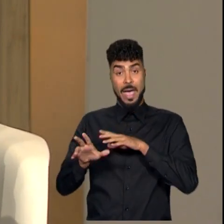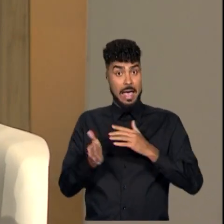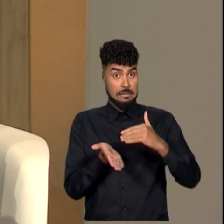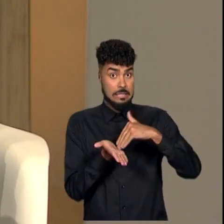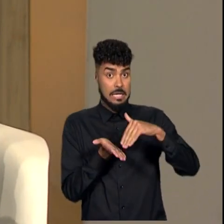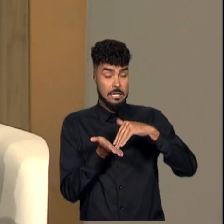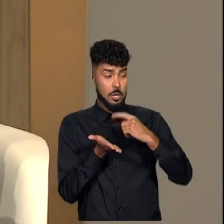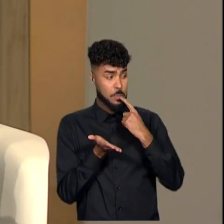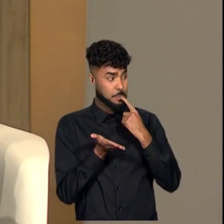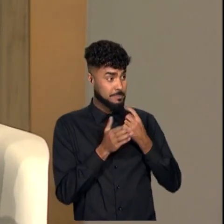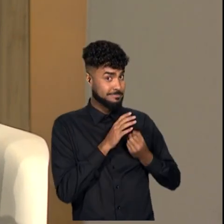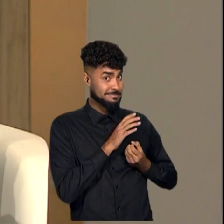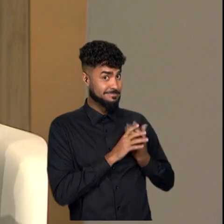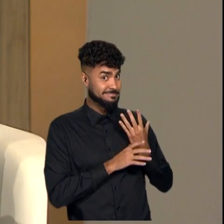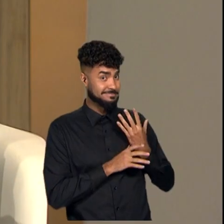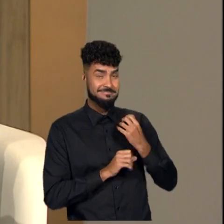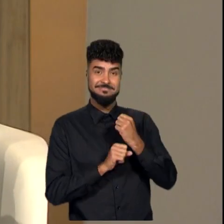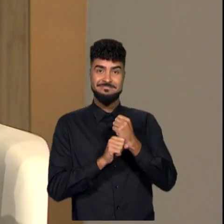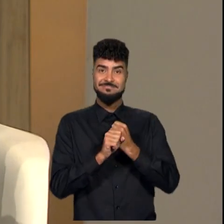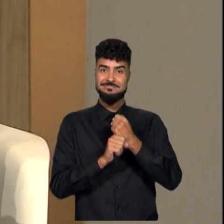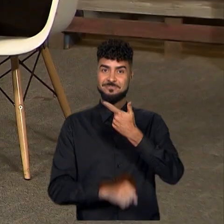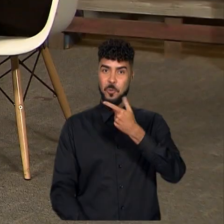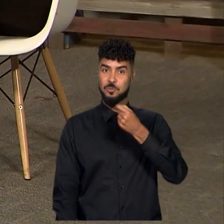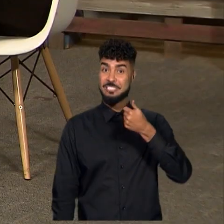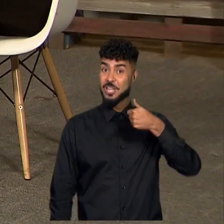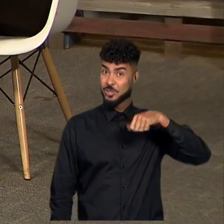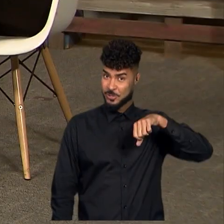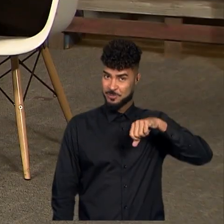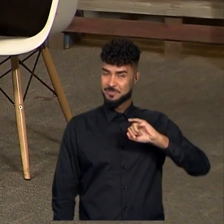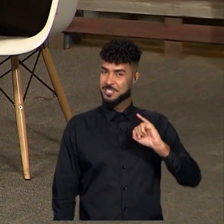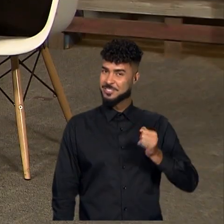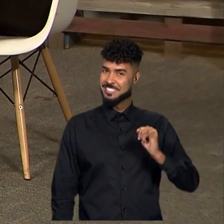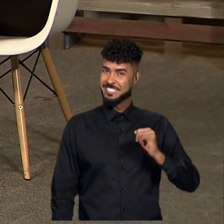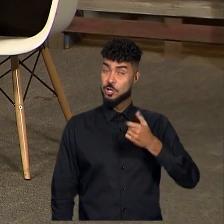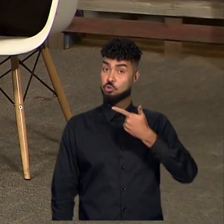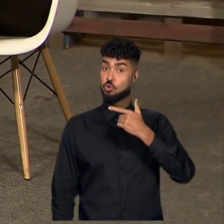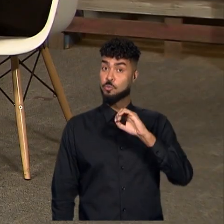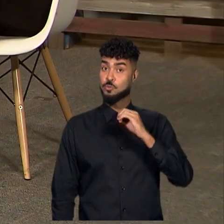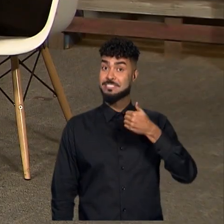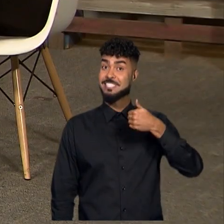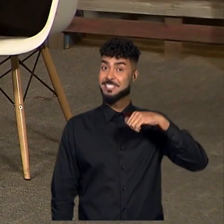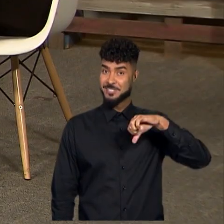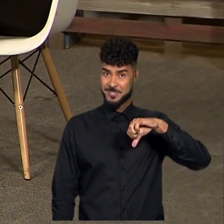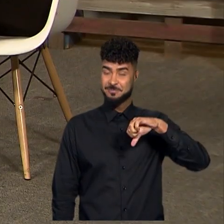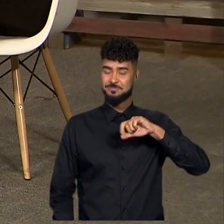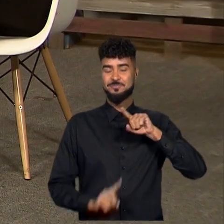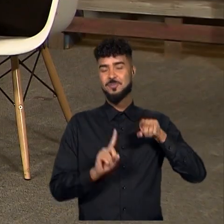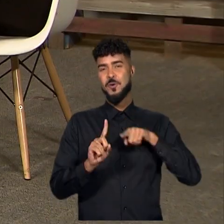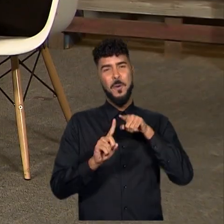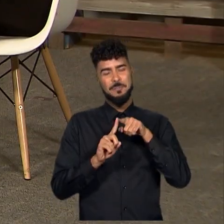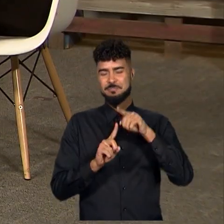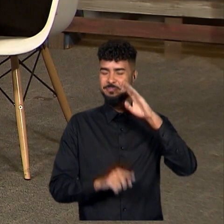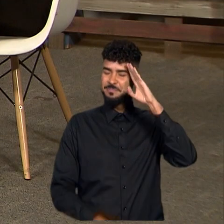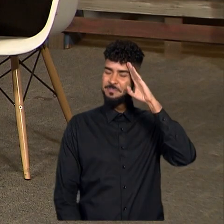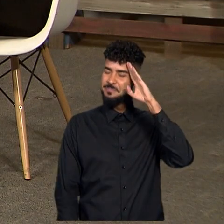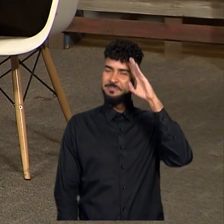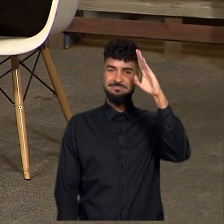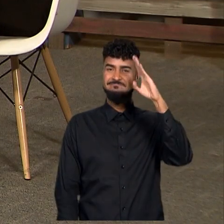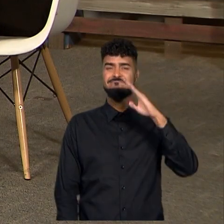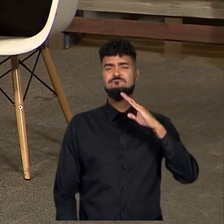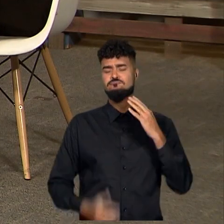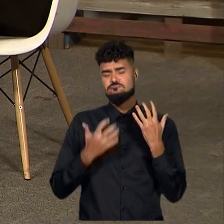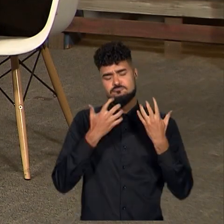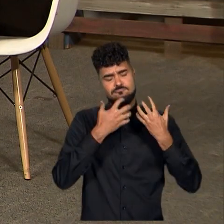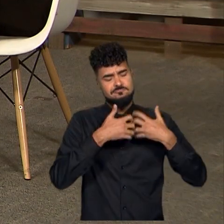recente. Ela foi implementada no ano de 2019, em janeiro de 2019. E o nosso objetivo maior é pensar